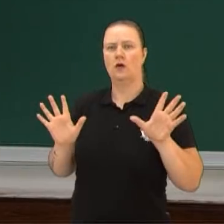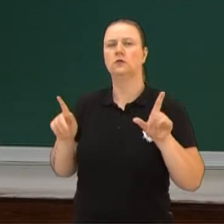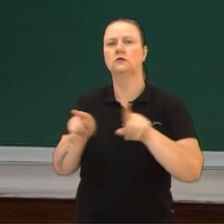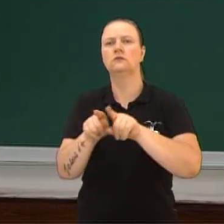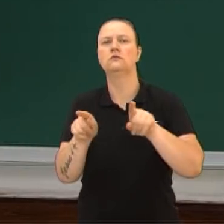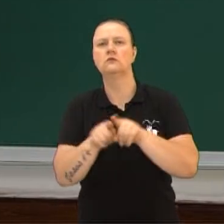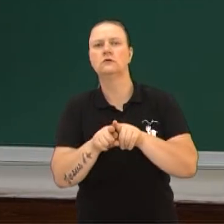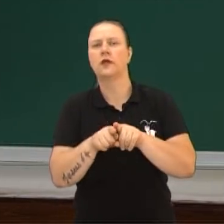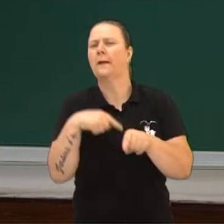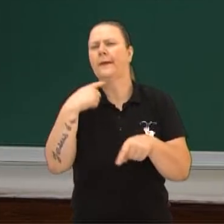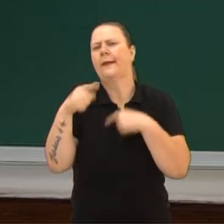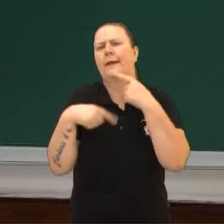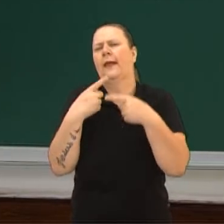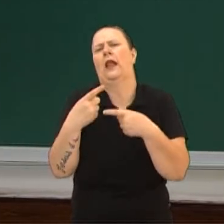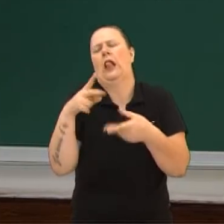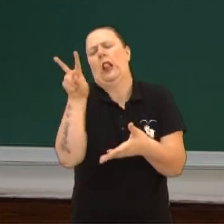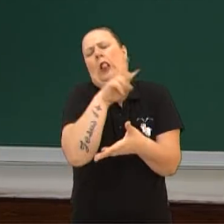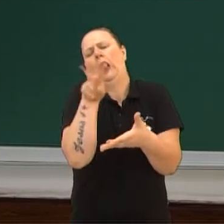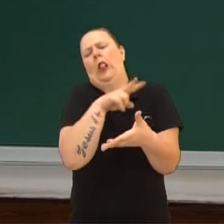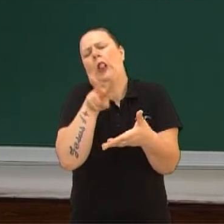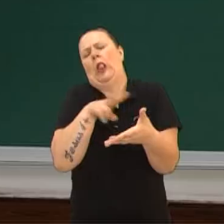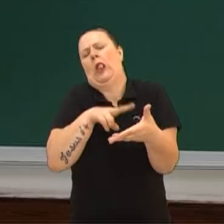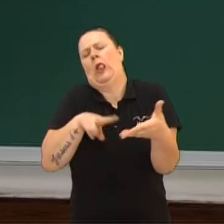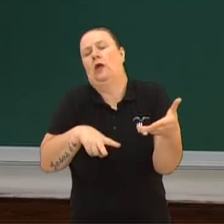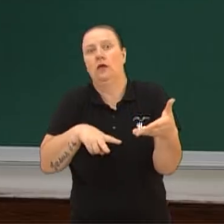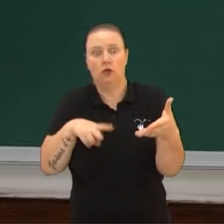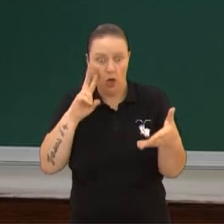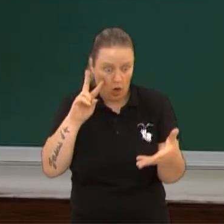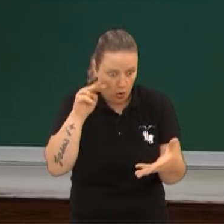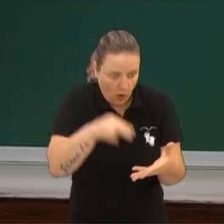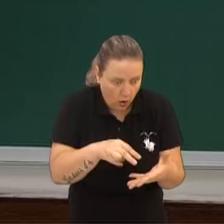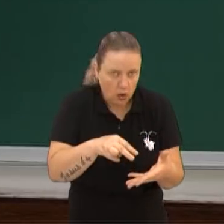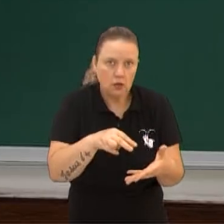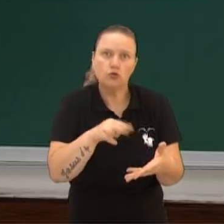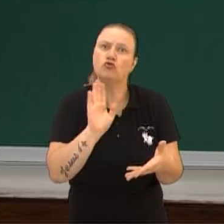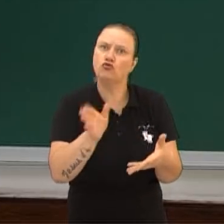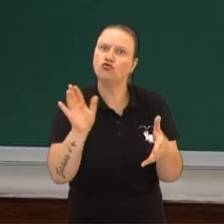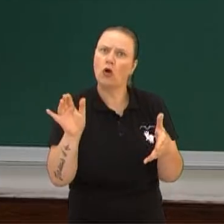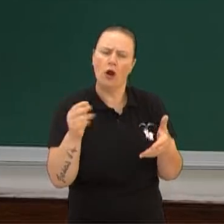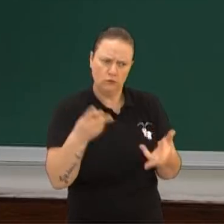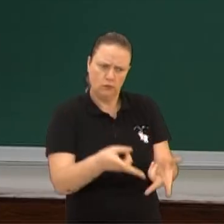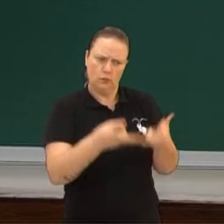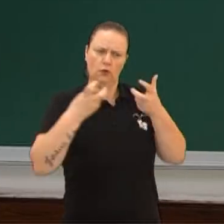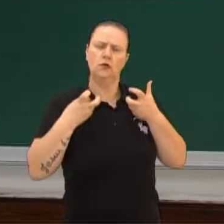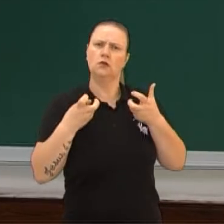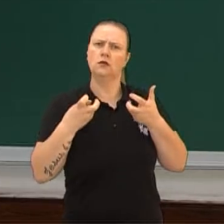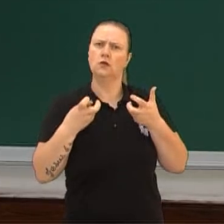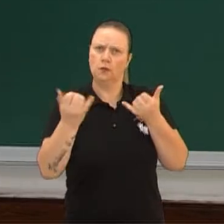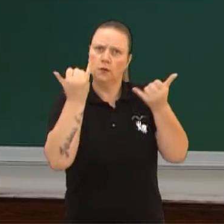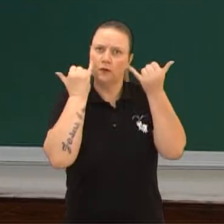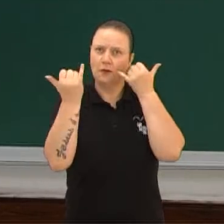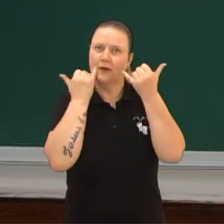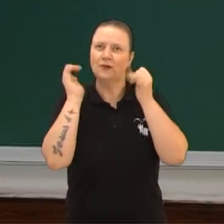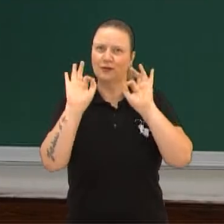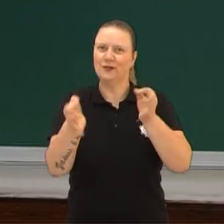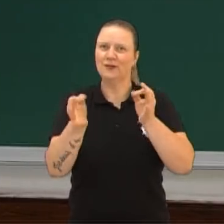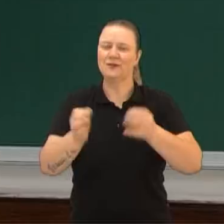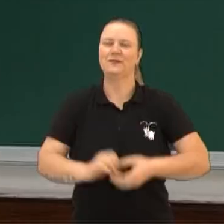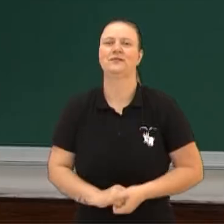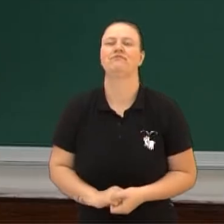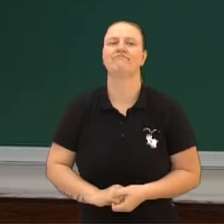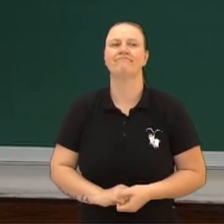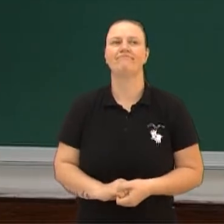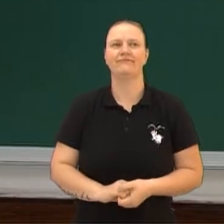para ele não precisar ler um texto inteiro, né, e encontrar os dados ali, né, nessa forma visual, tá bom?